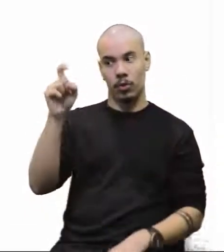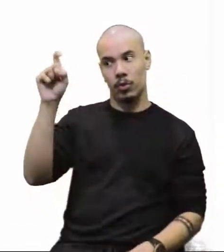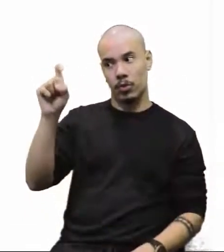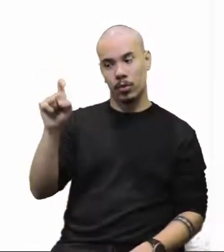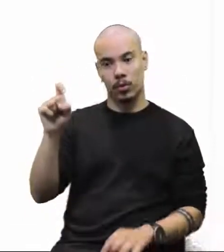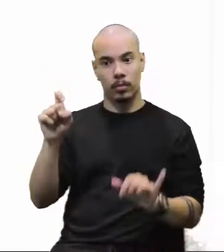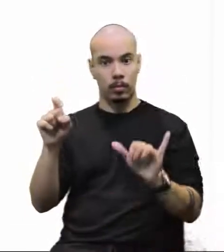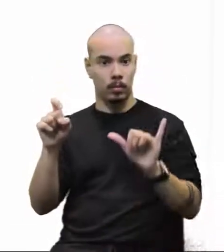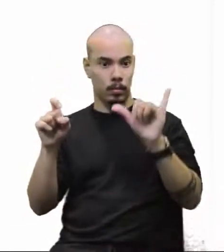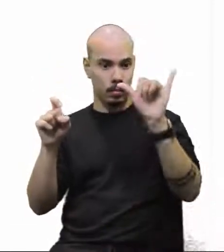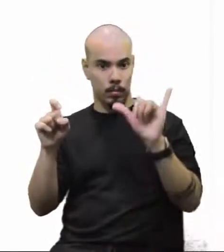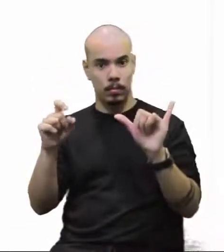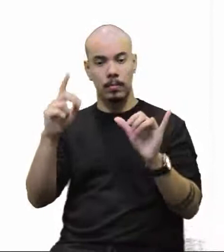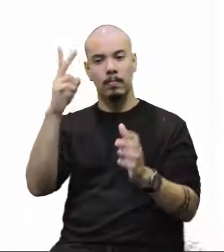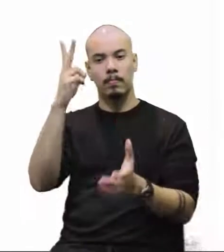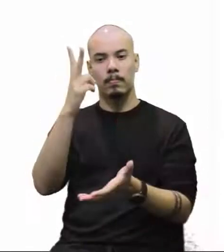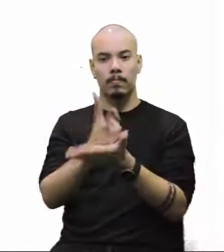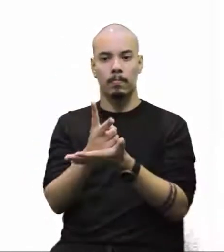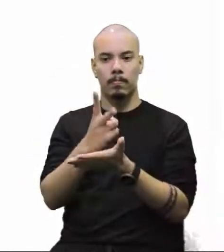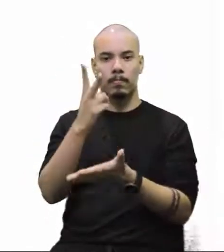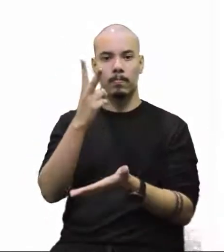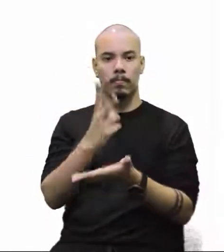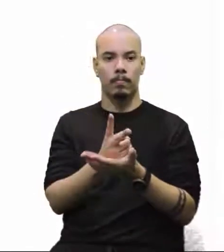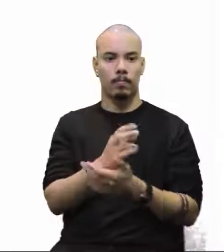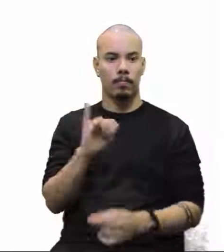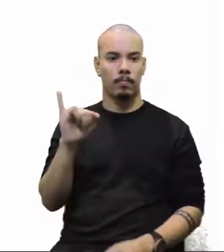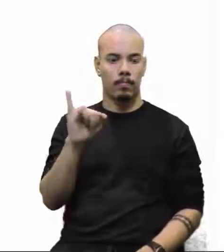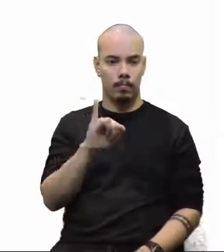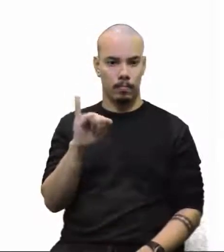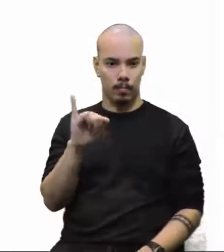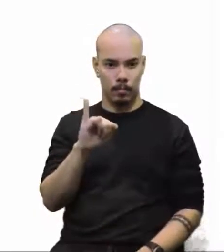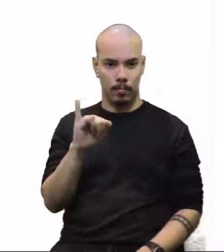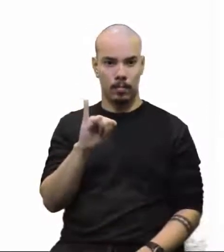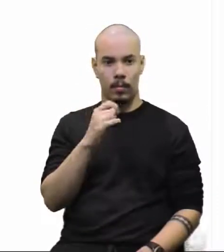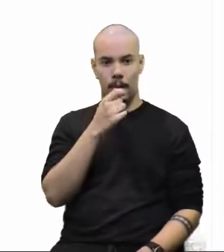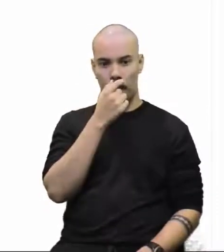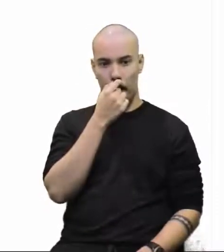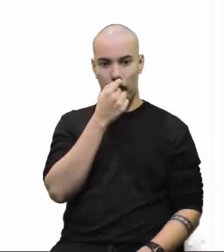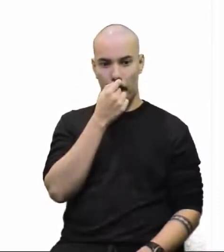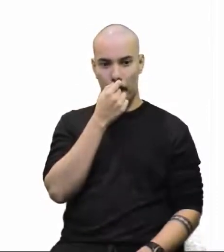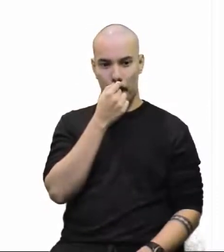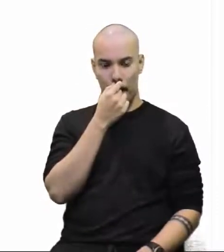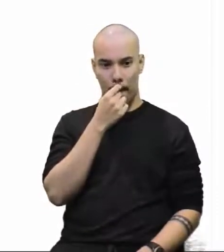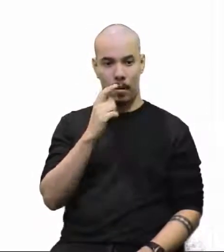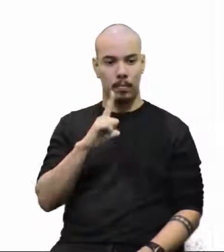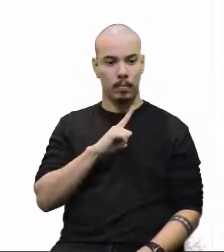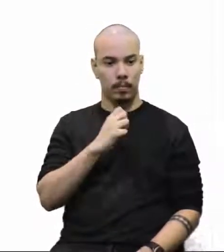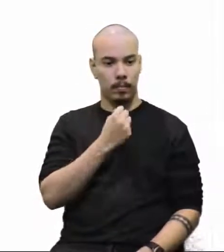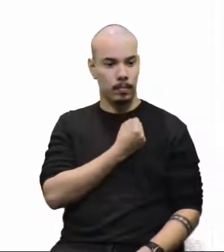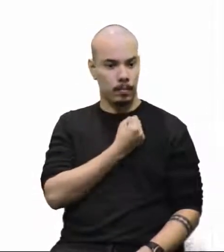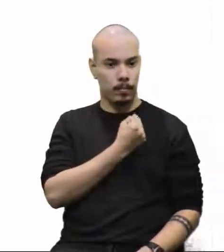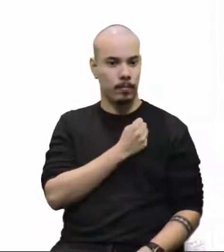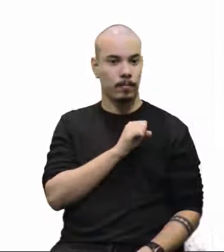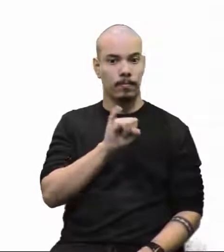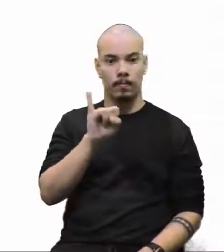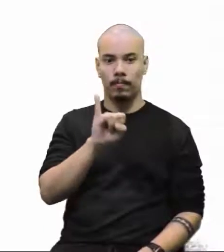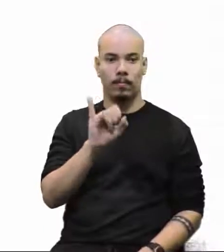percorridos por correntes de mesma intensidade, né? Valor numérico, vou colocar a